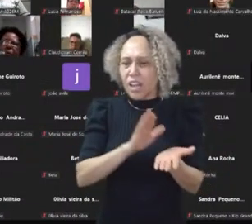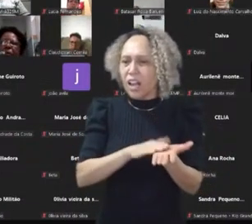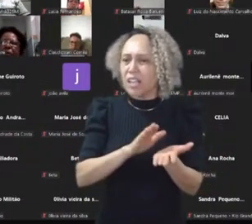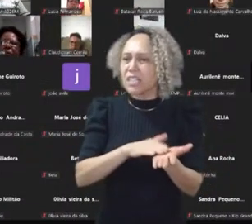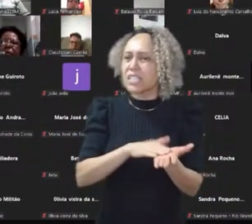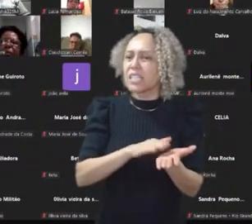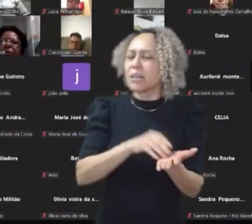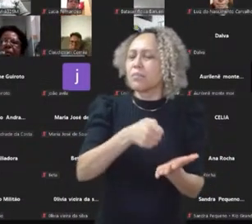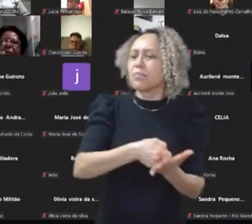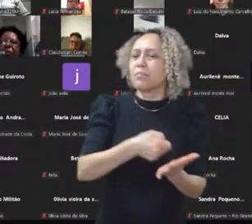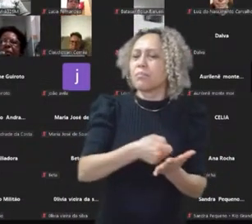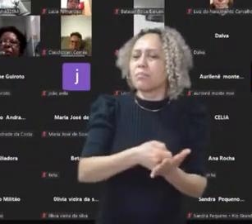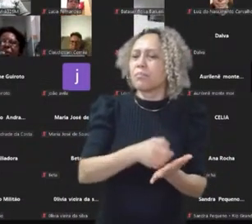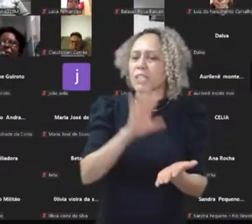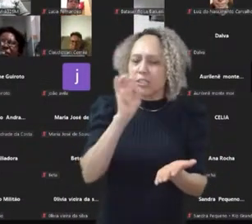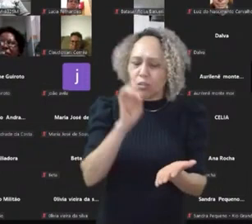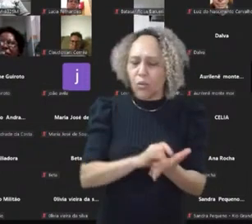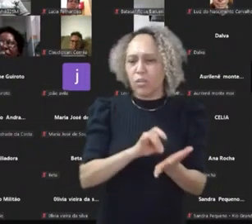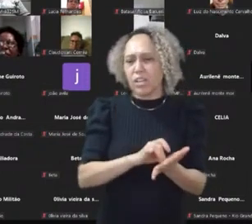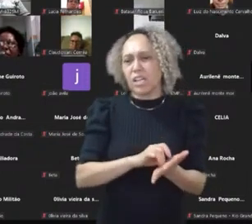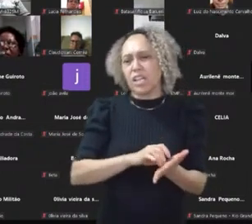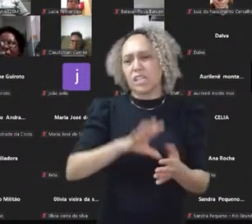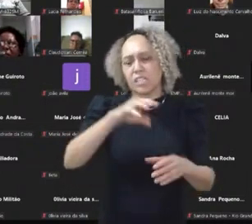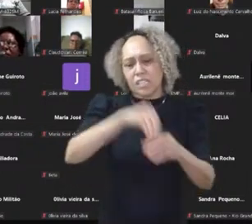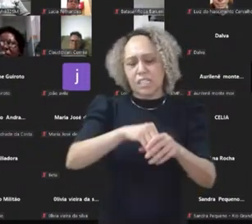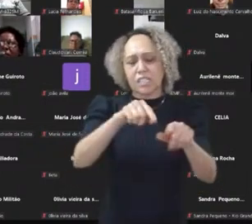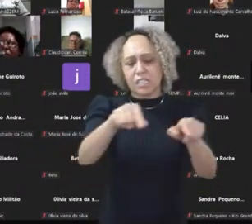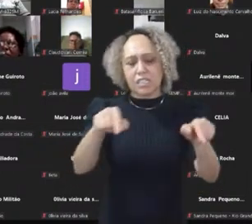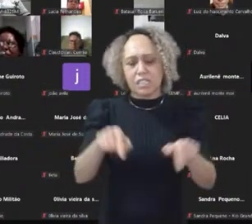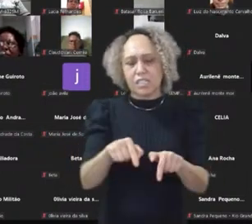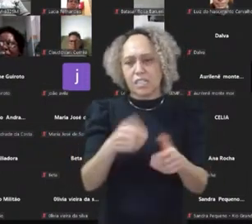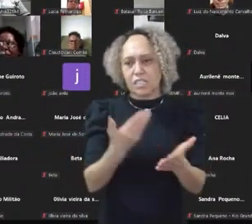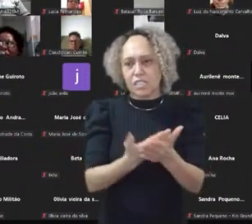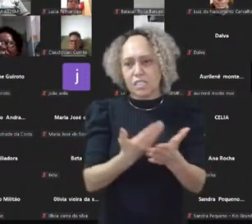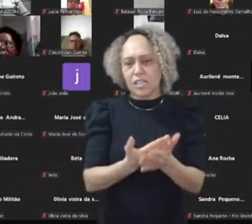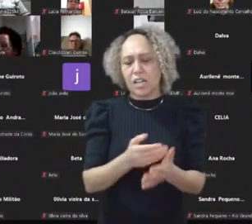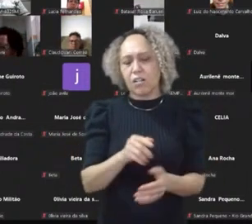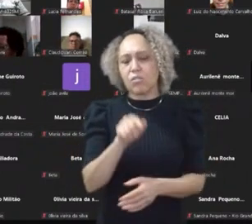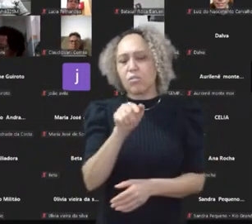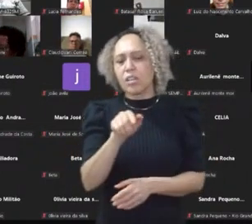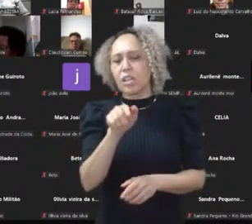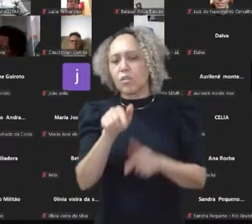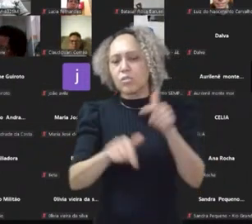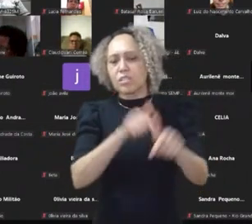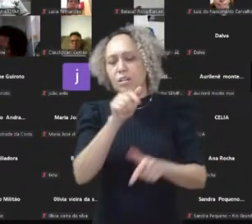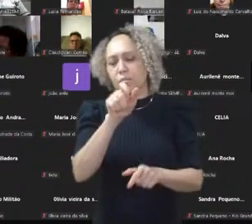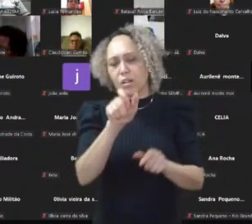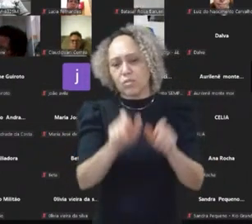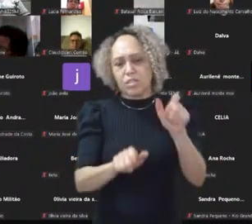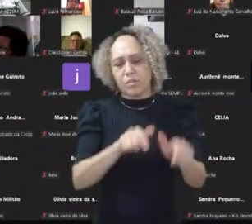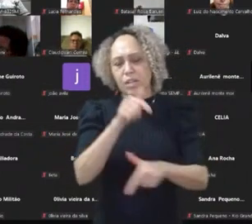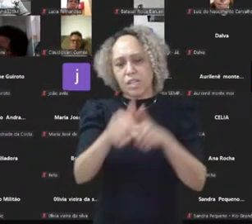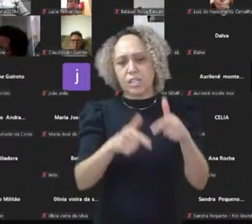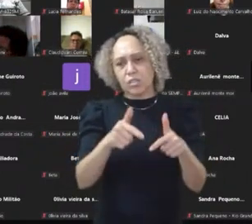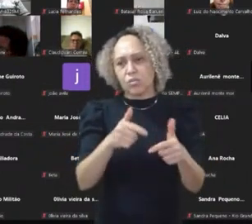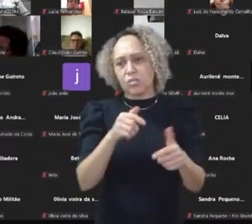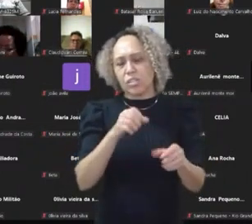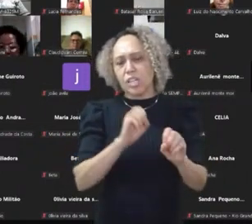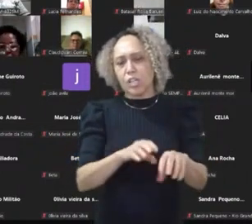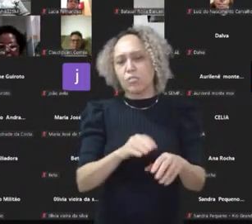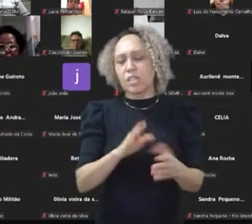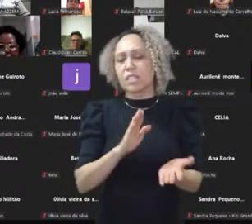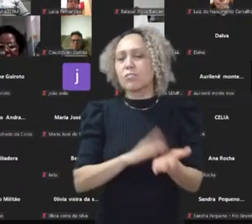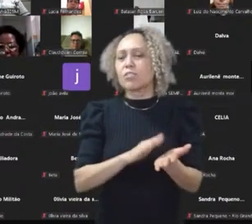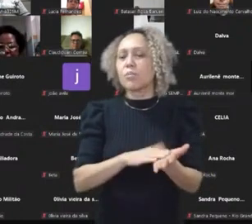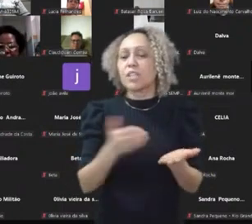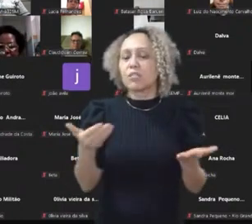educação estão vivendo hoje recentemente por exemplo teve um debate grande aí até que na Câmara mas o